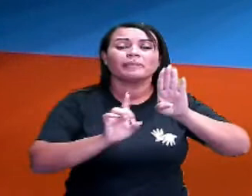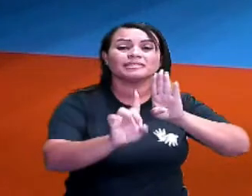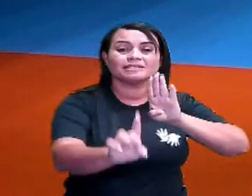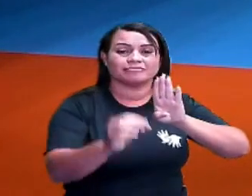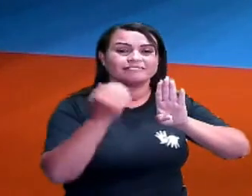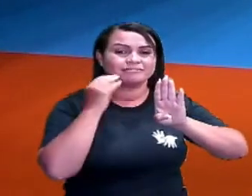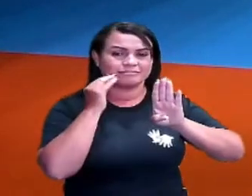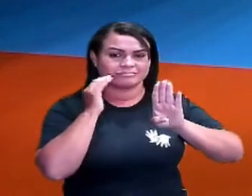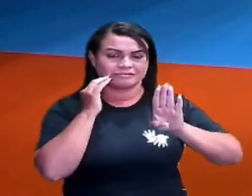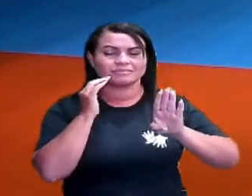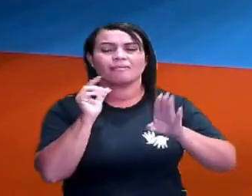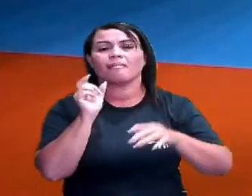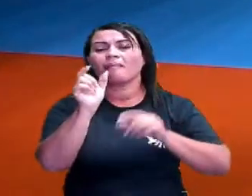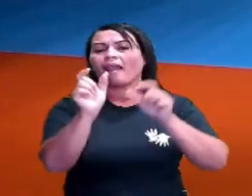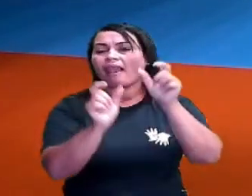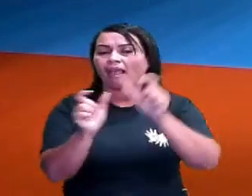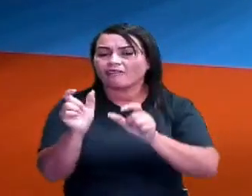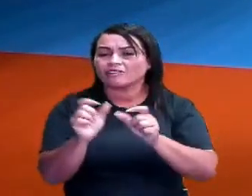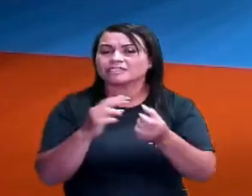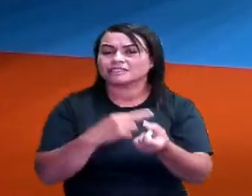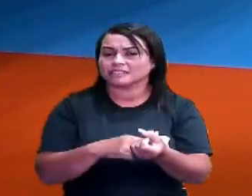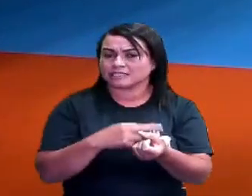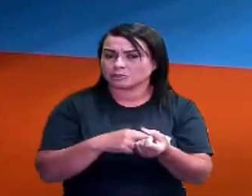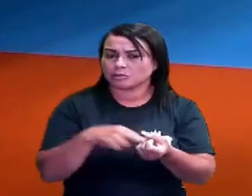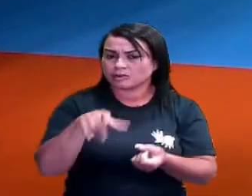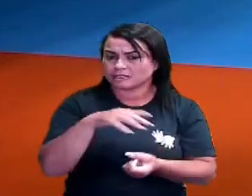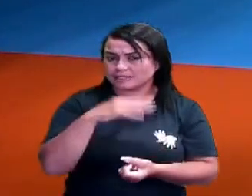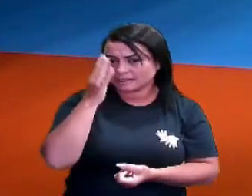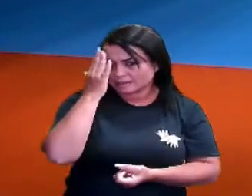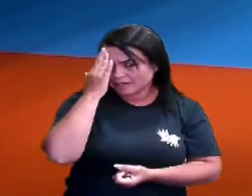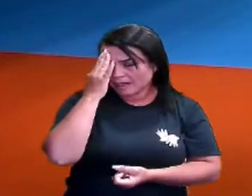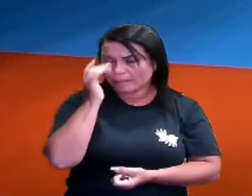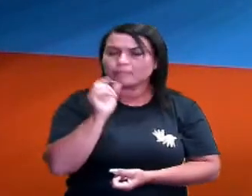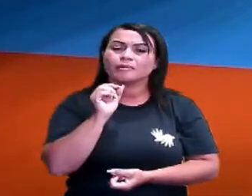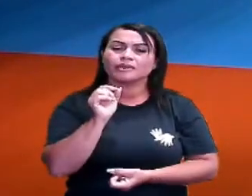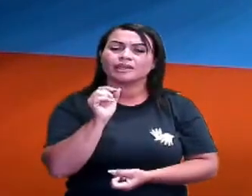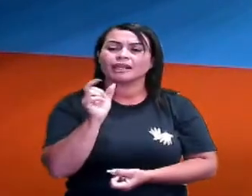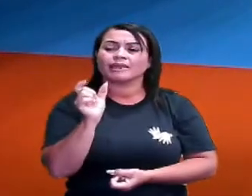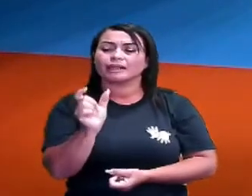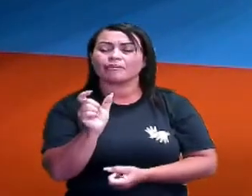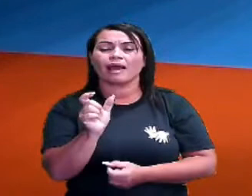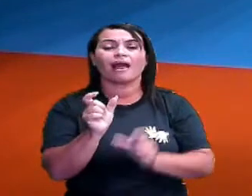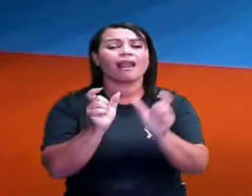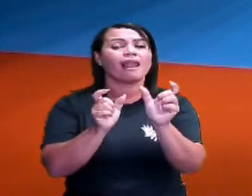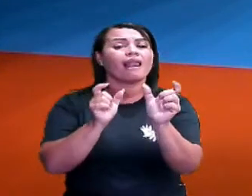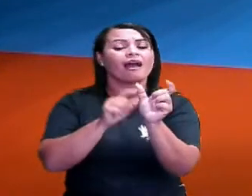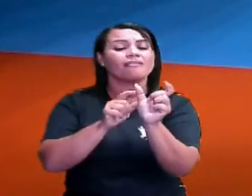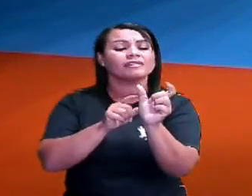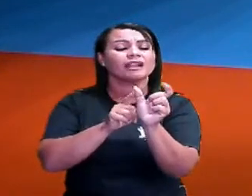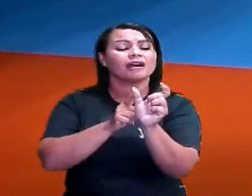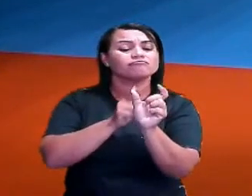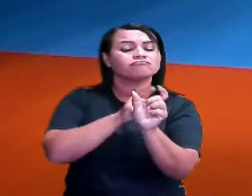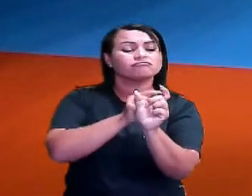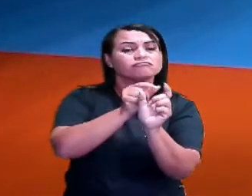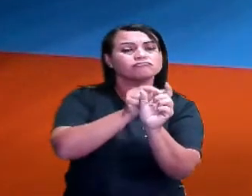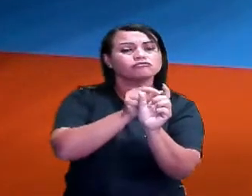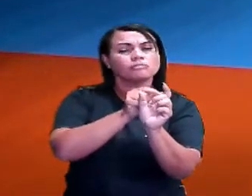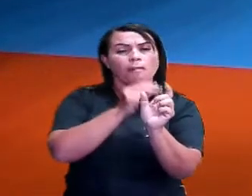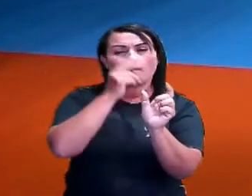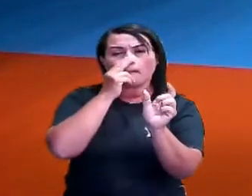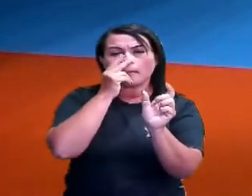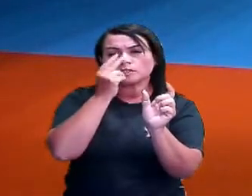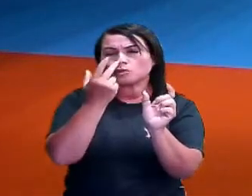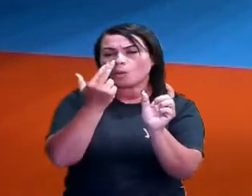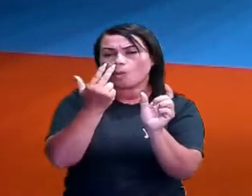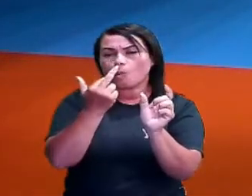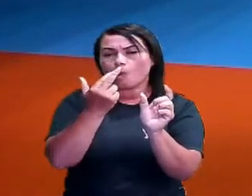Então, palavras que rimam, vocês sabem que são aquelas que o final elas apresentam o mesmo som.